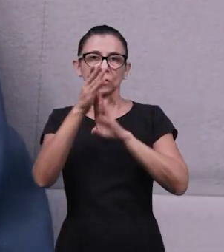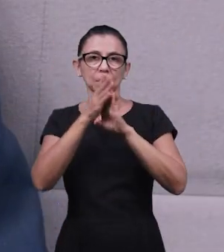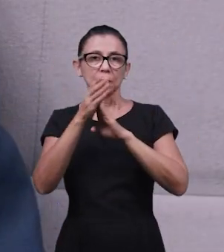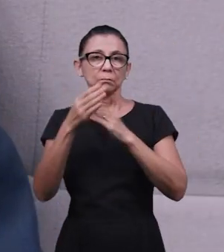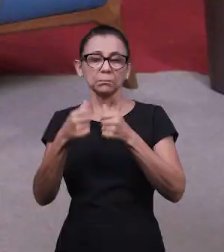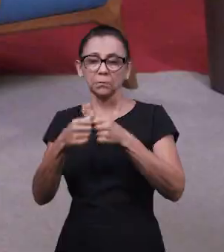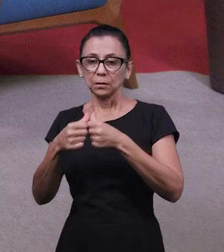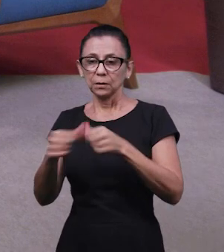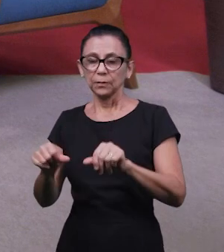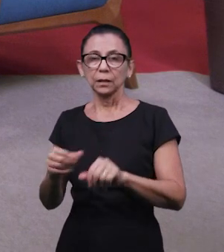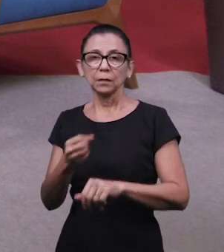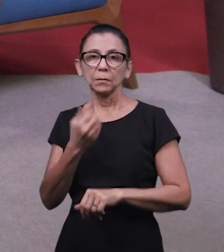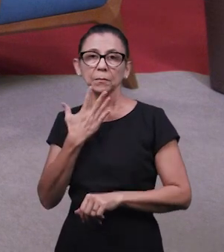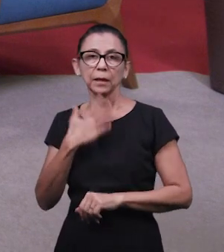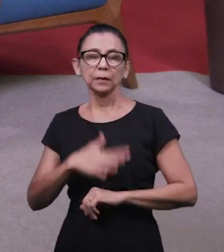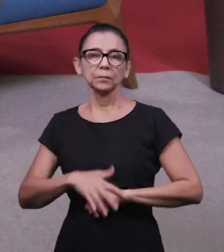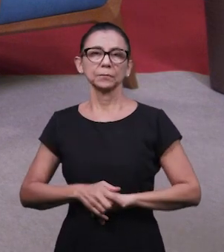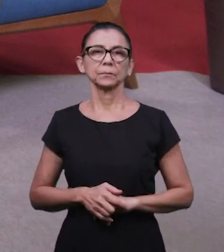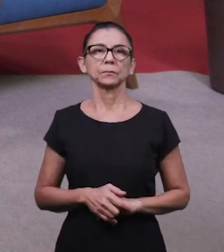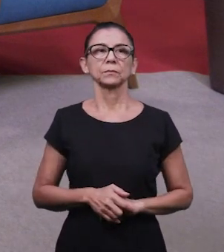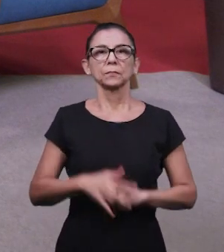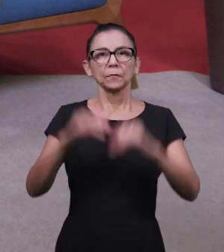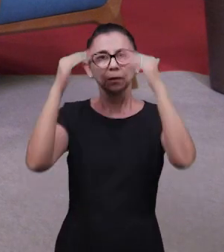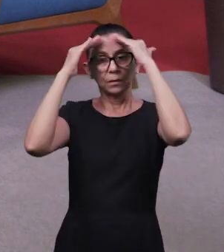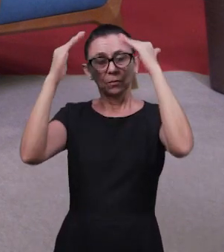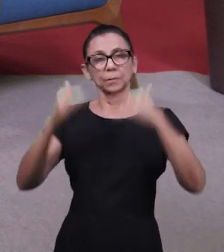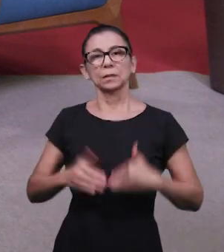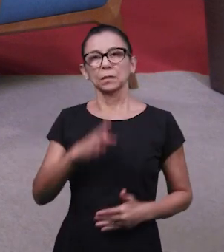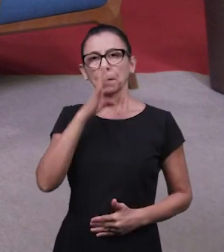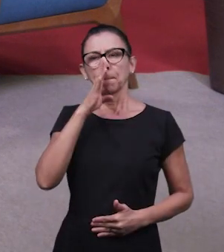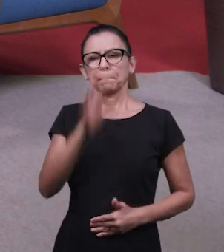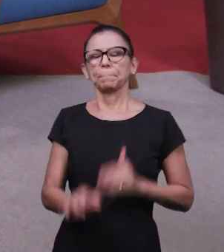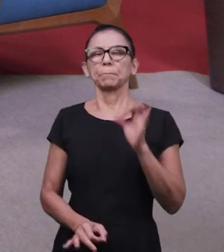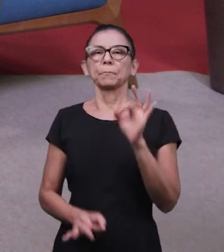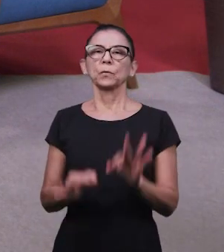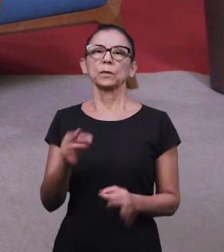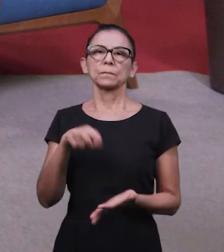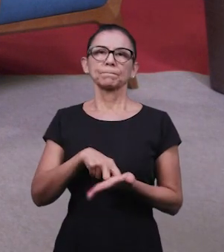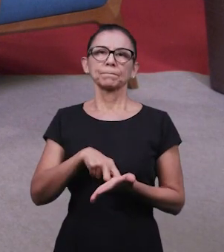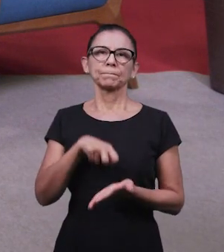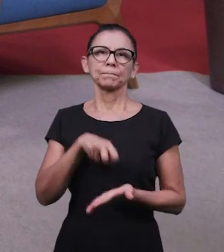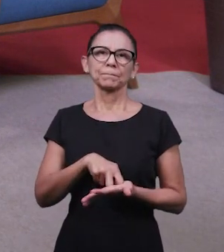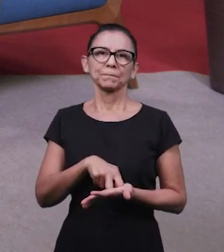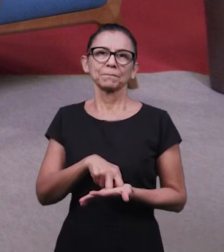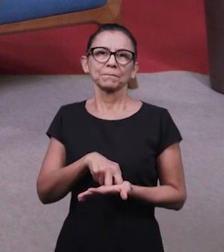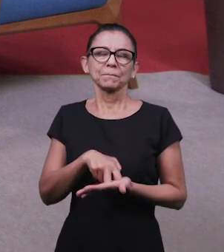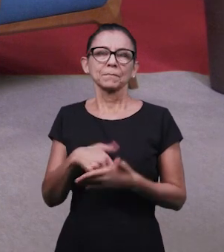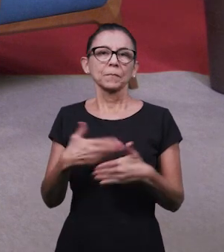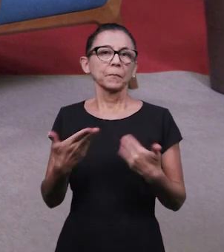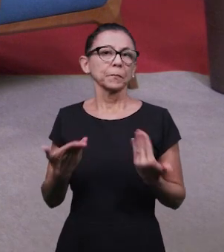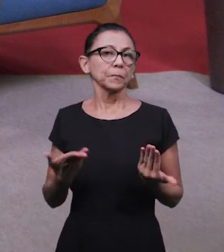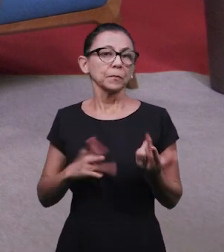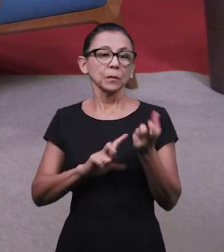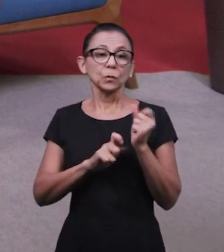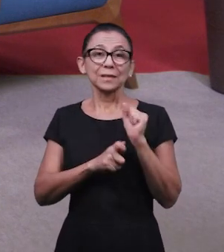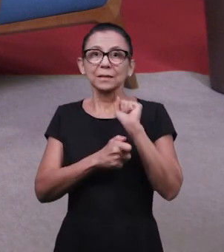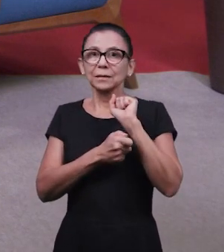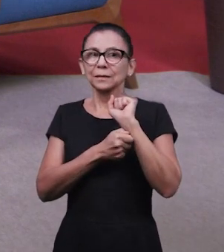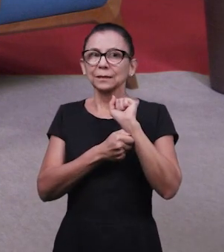Se o homem, no caso, por exemplo, você citou o exemplo ali de Adonias, se ele obedecesse